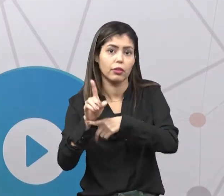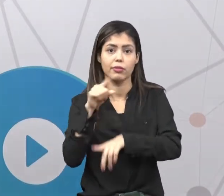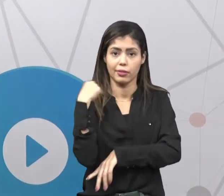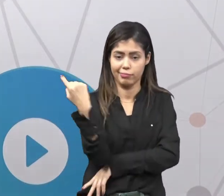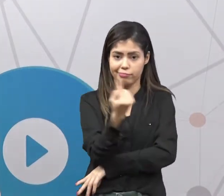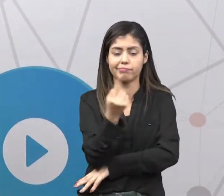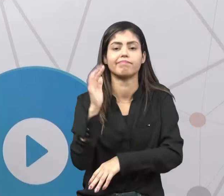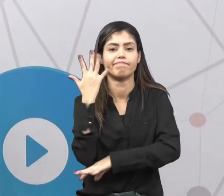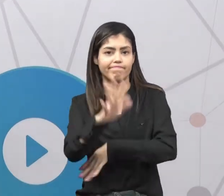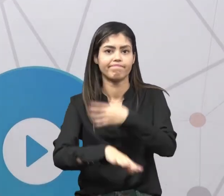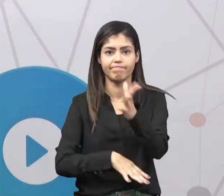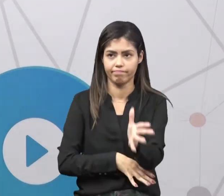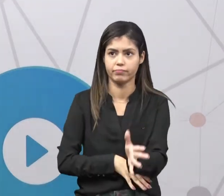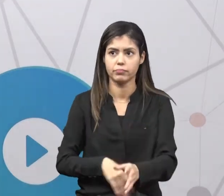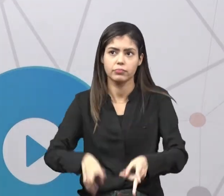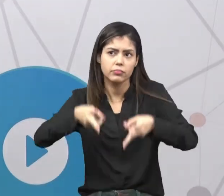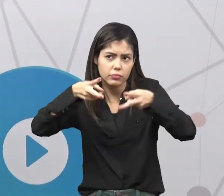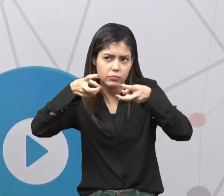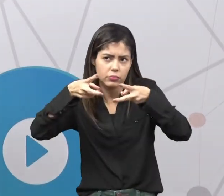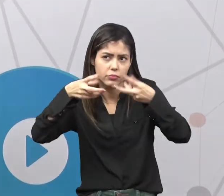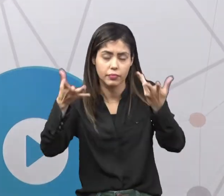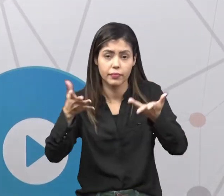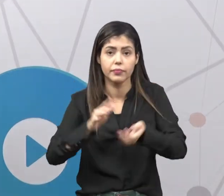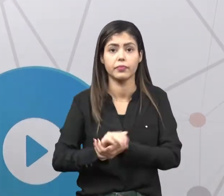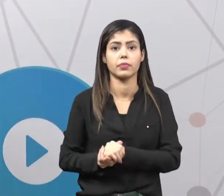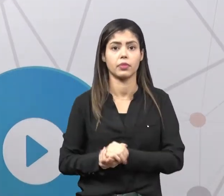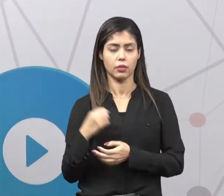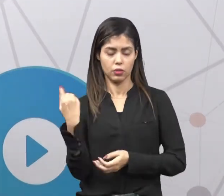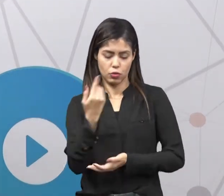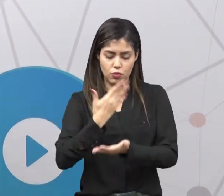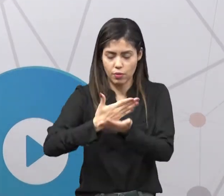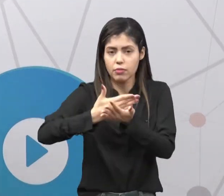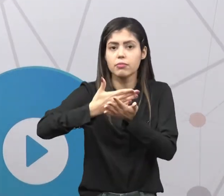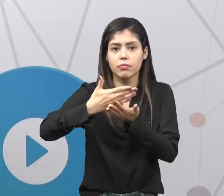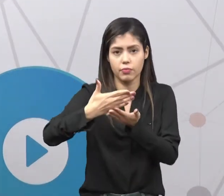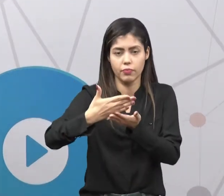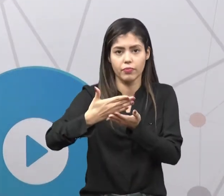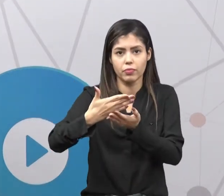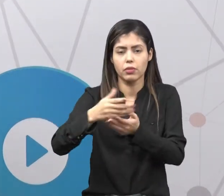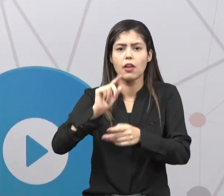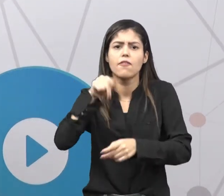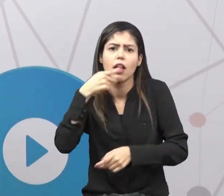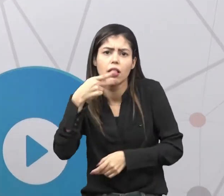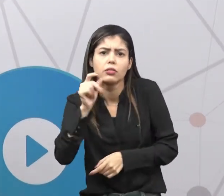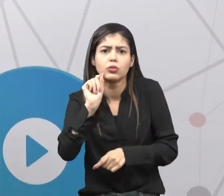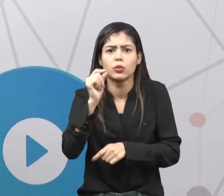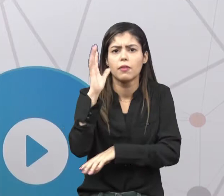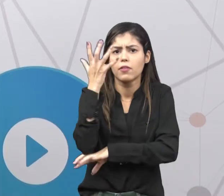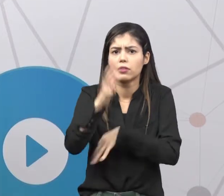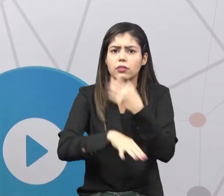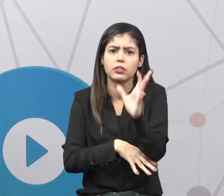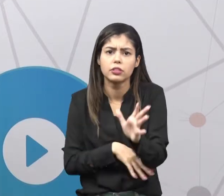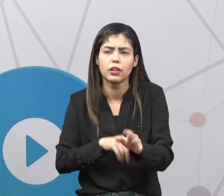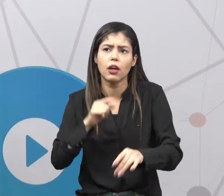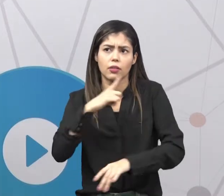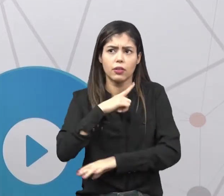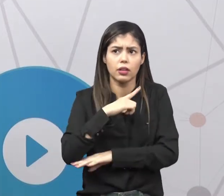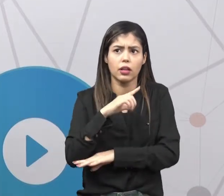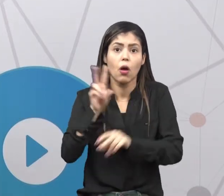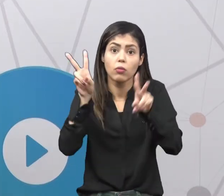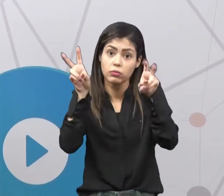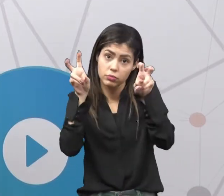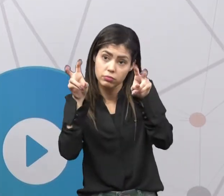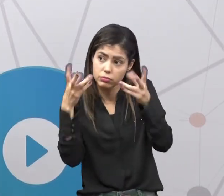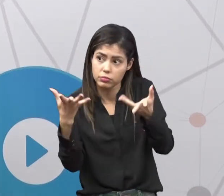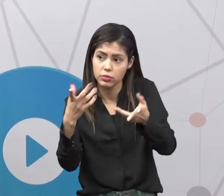floresta. Então, podemos perceber que para nós iniciarmos falando sobre floresta, eu tenho aqui um